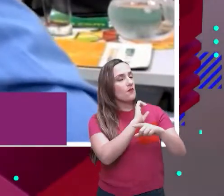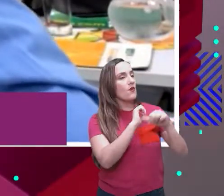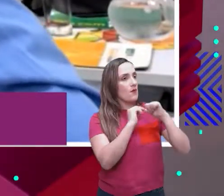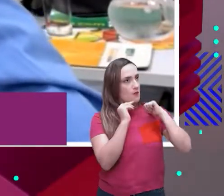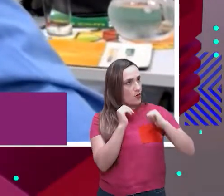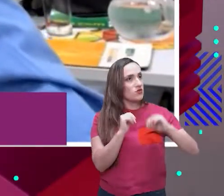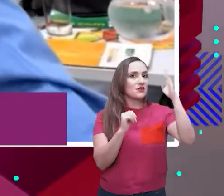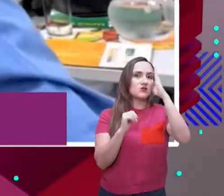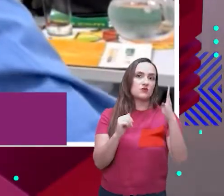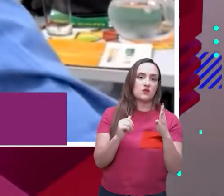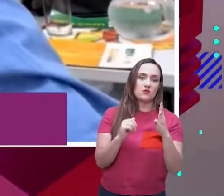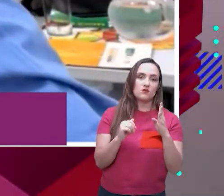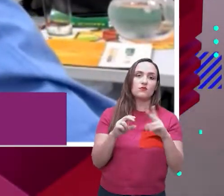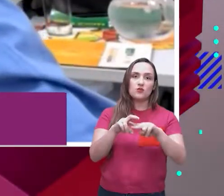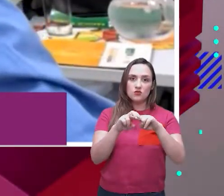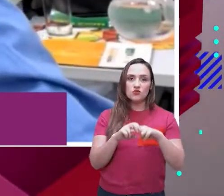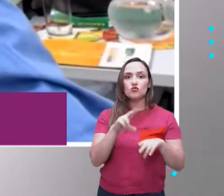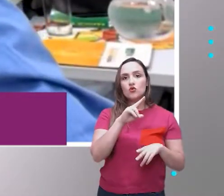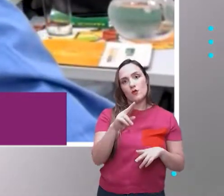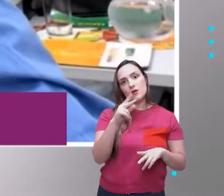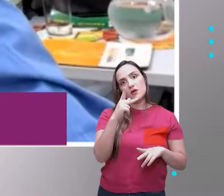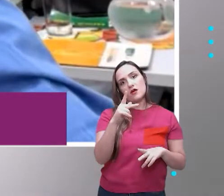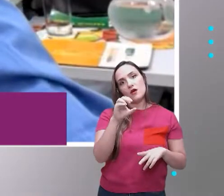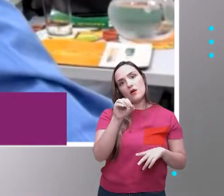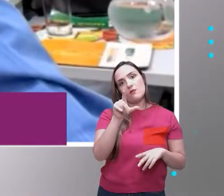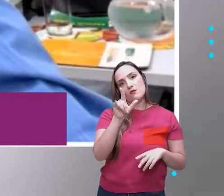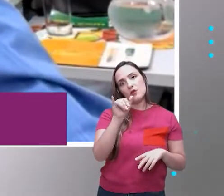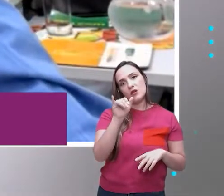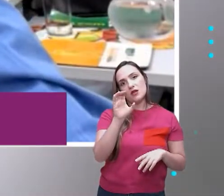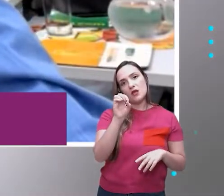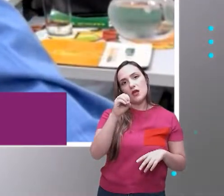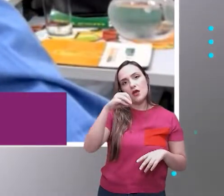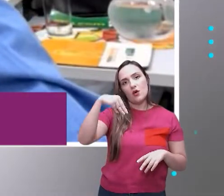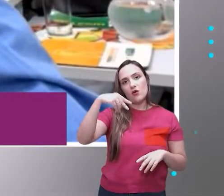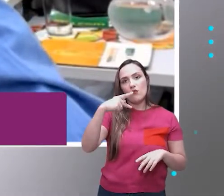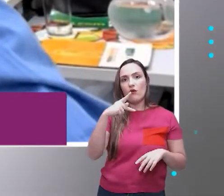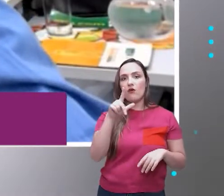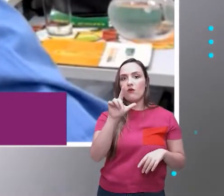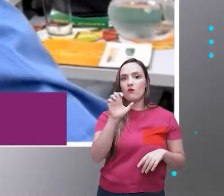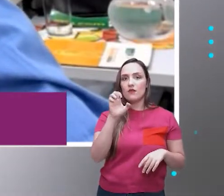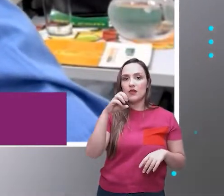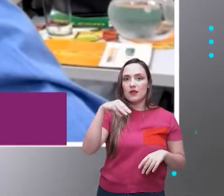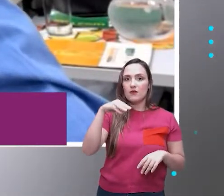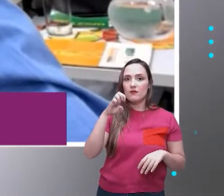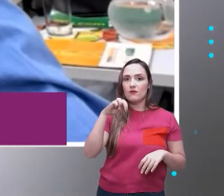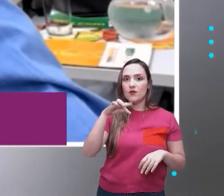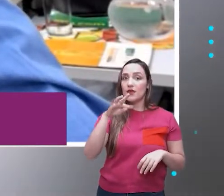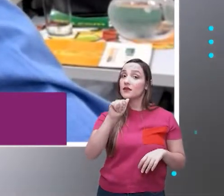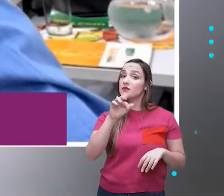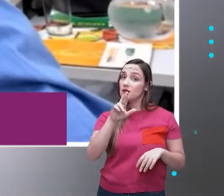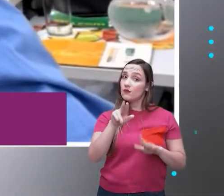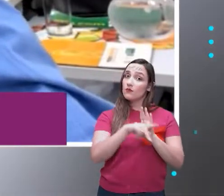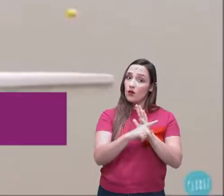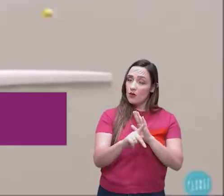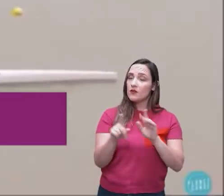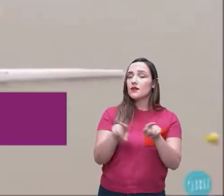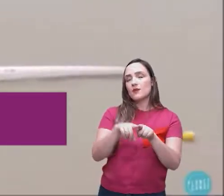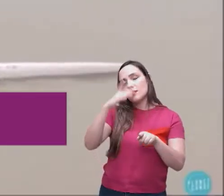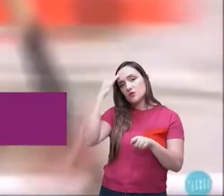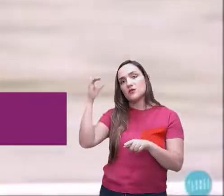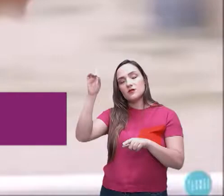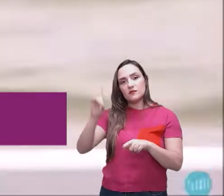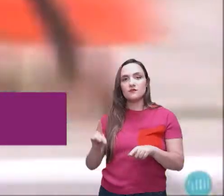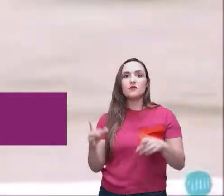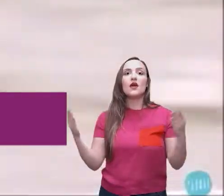de se evoluir. E aí entra a Bolsa Atleta, pode complementar e a pode complementar paralímpica. E criamos também a Bolsa